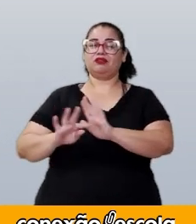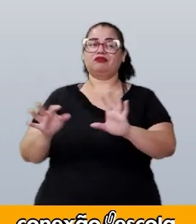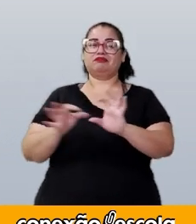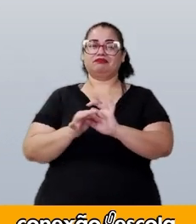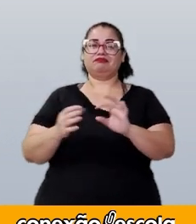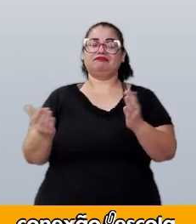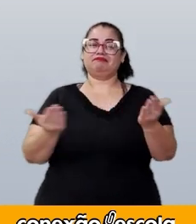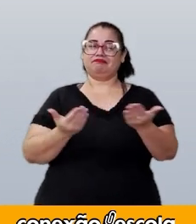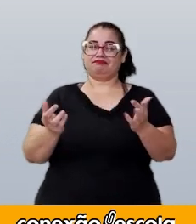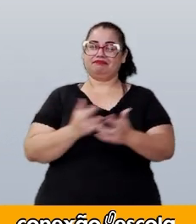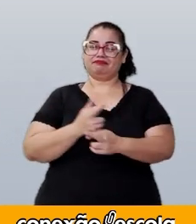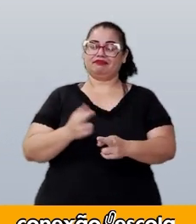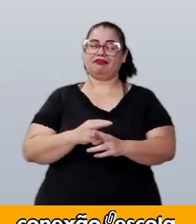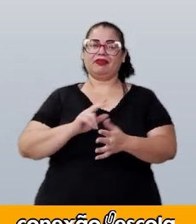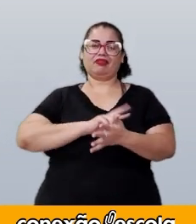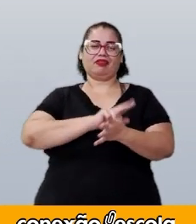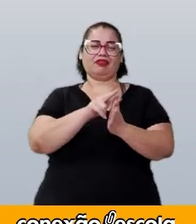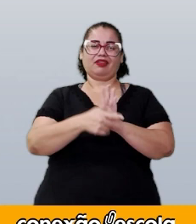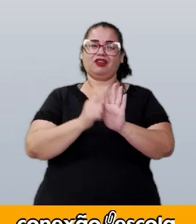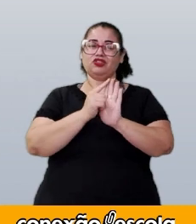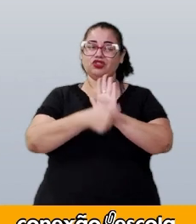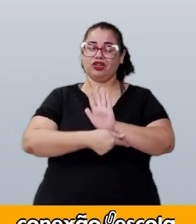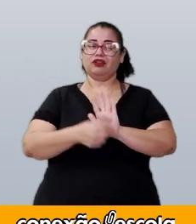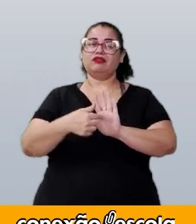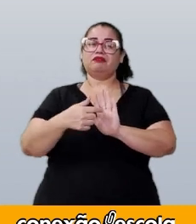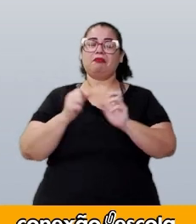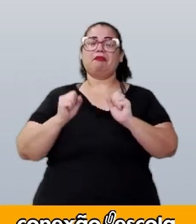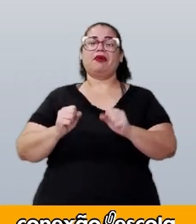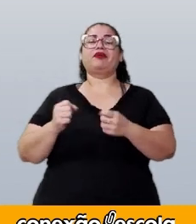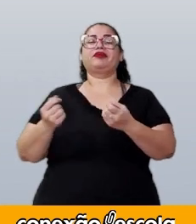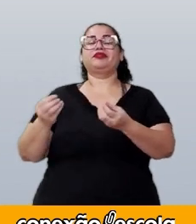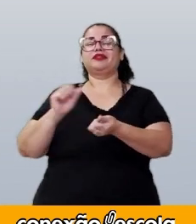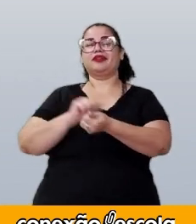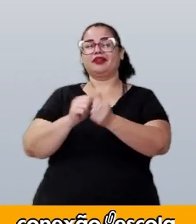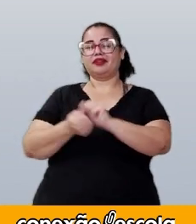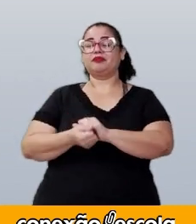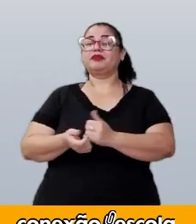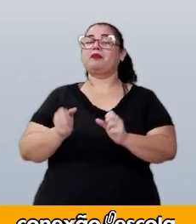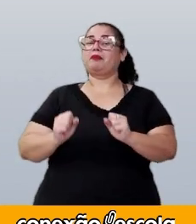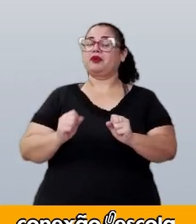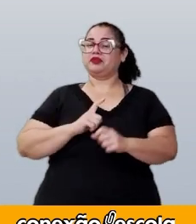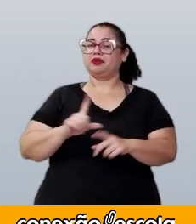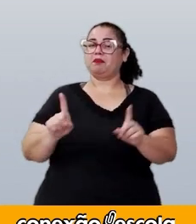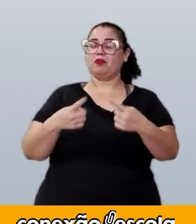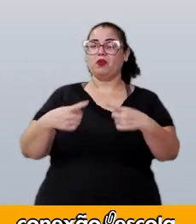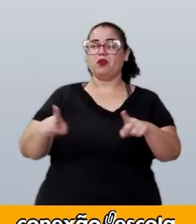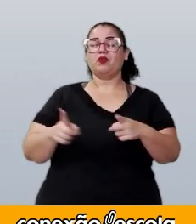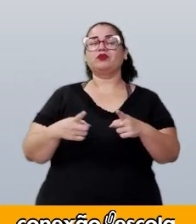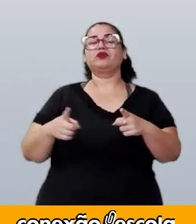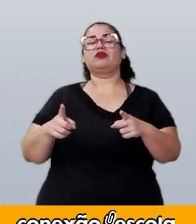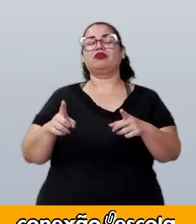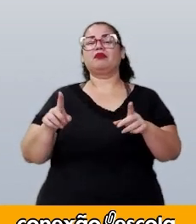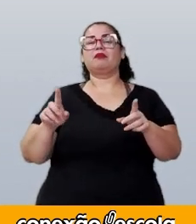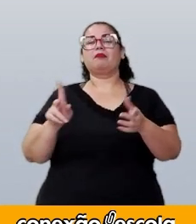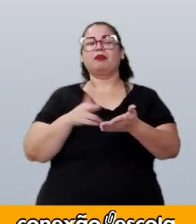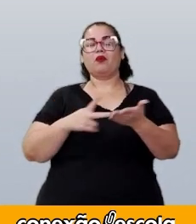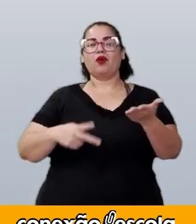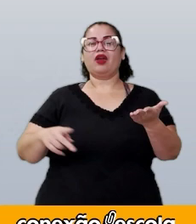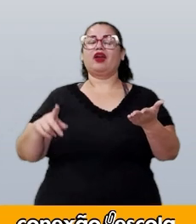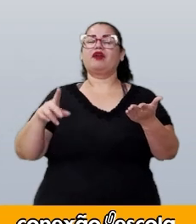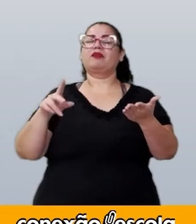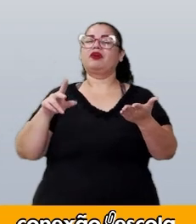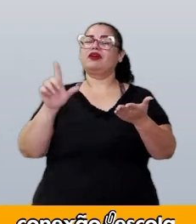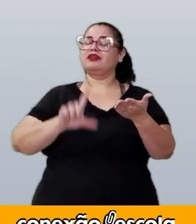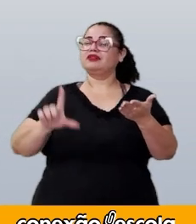aí, gente, é uma variedade de gêneros que podem ser parodiados, como eu citei a música, também temos tirinhas, poemas, literatura